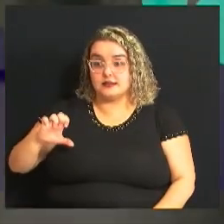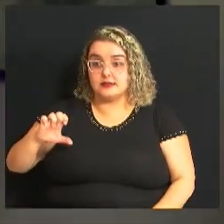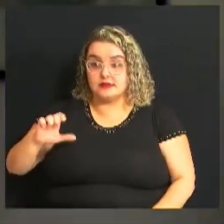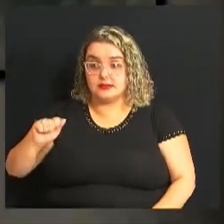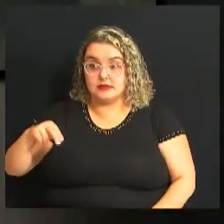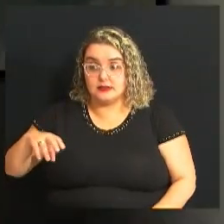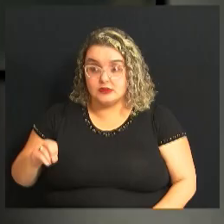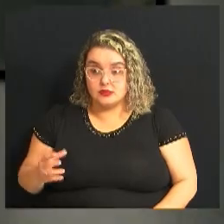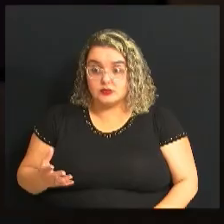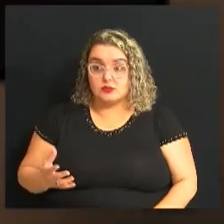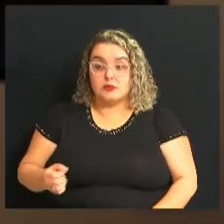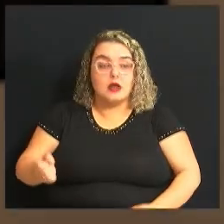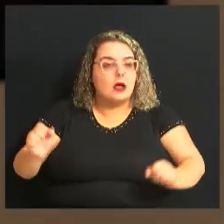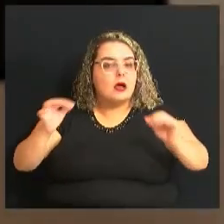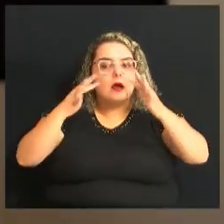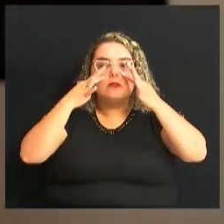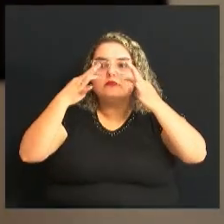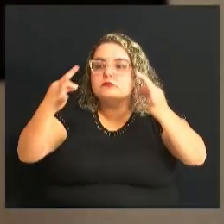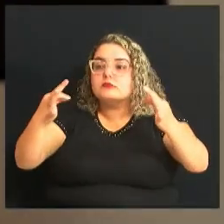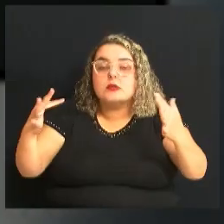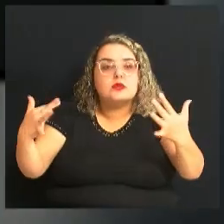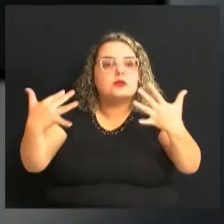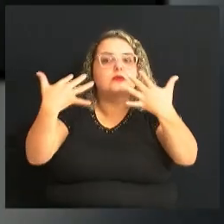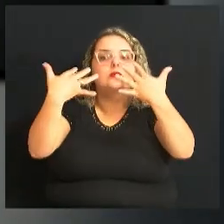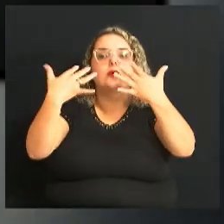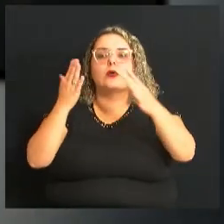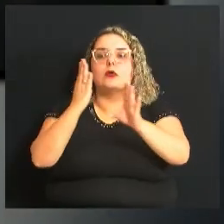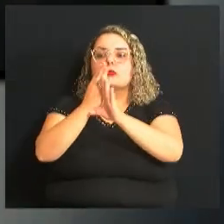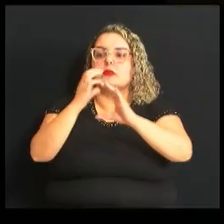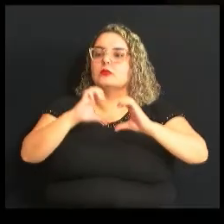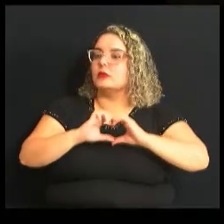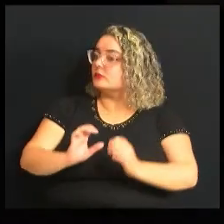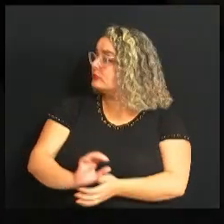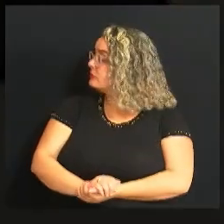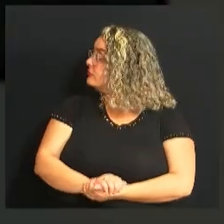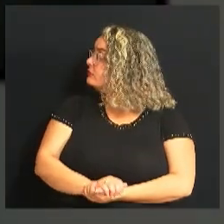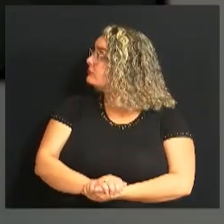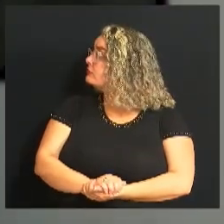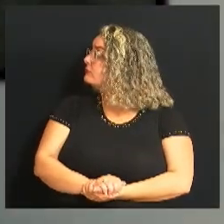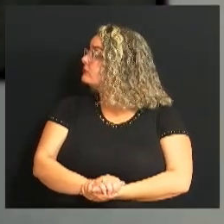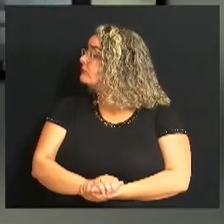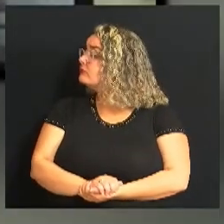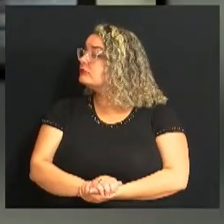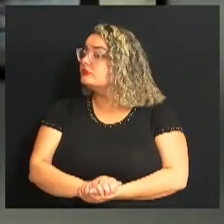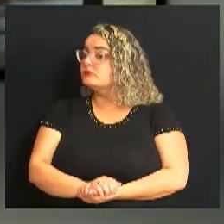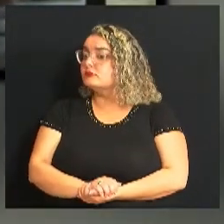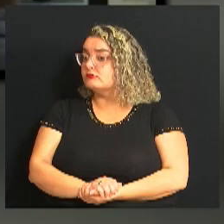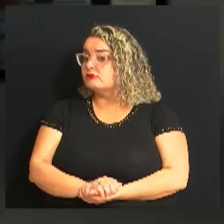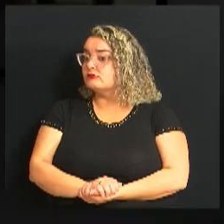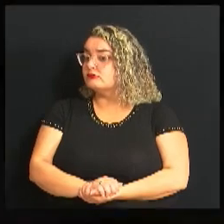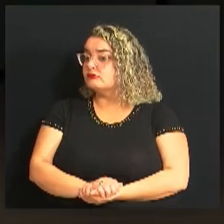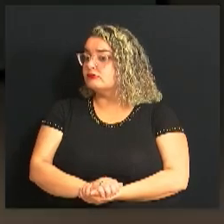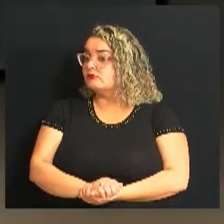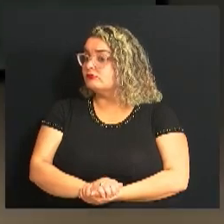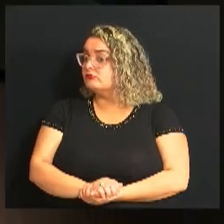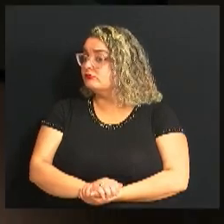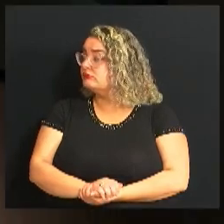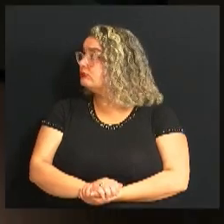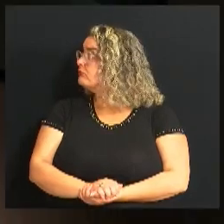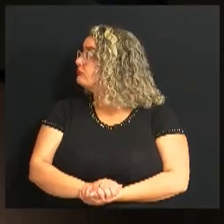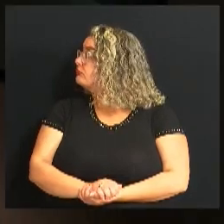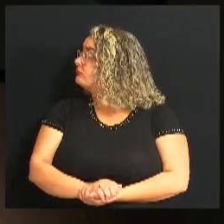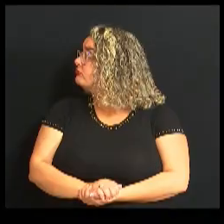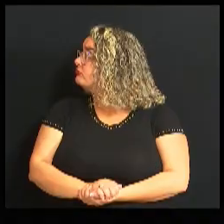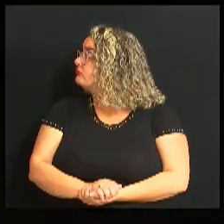grande amor. Never seen one up close before. I'm sorry. Choice was made when you remember that you once had